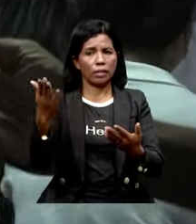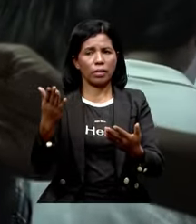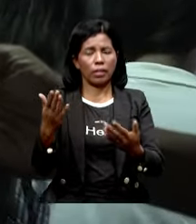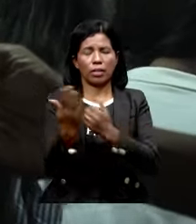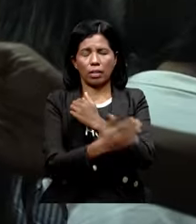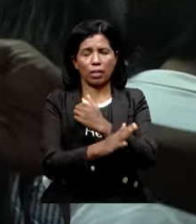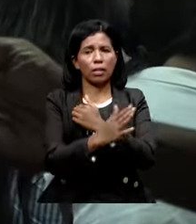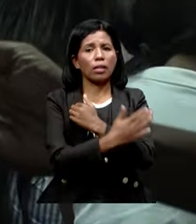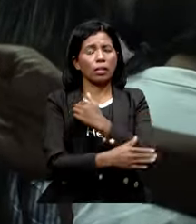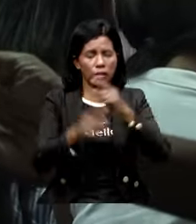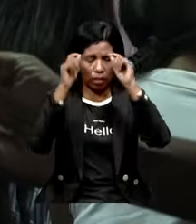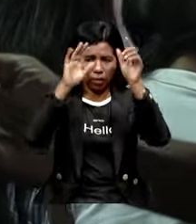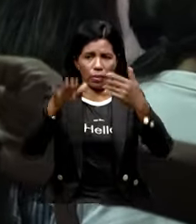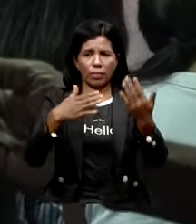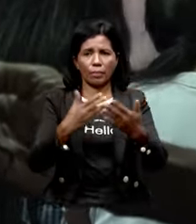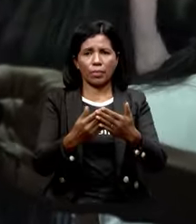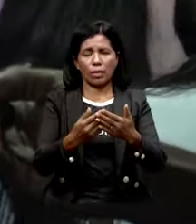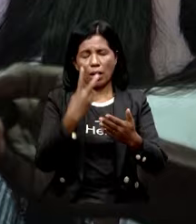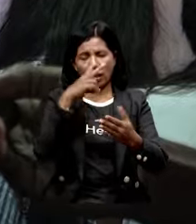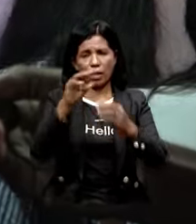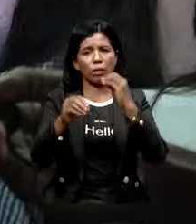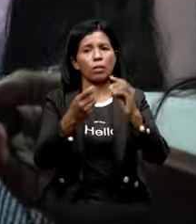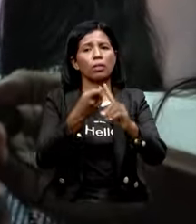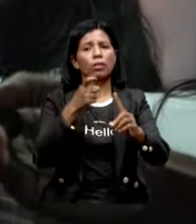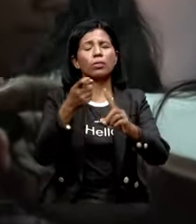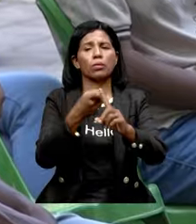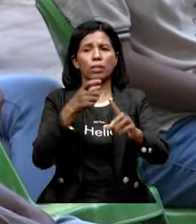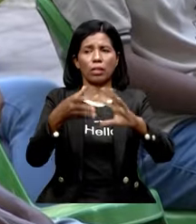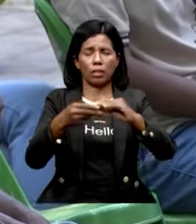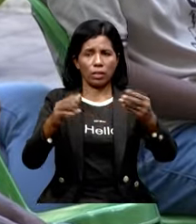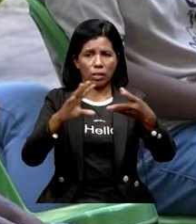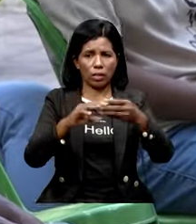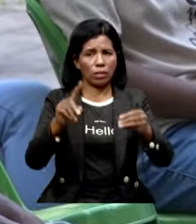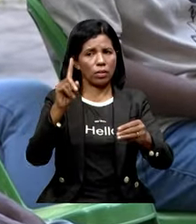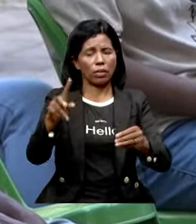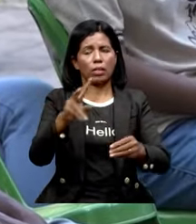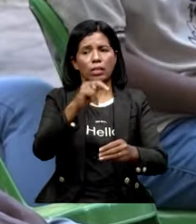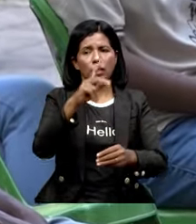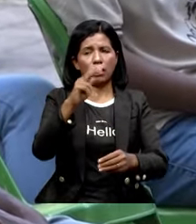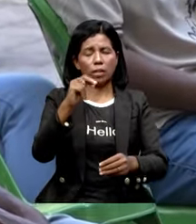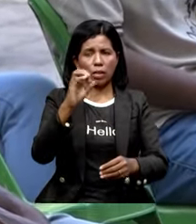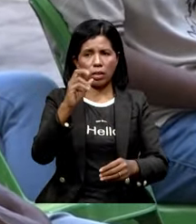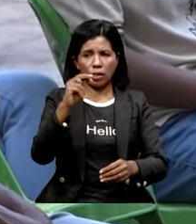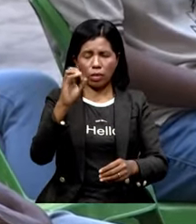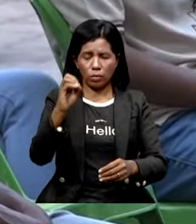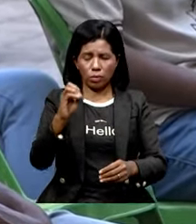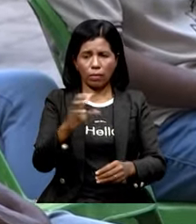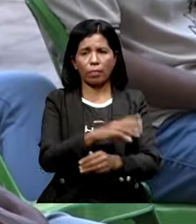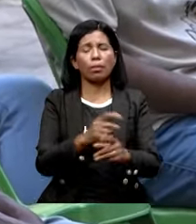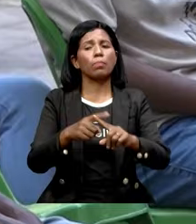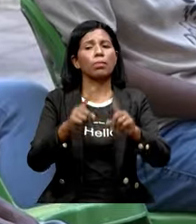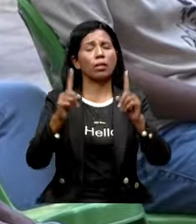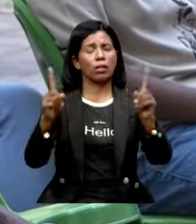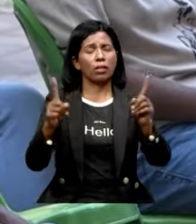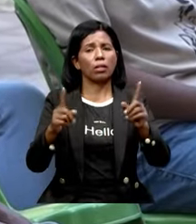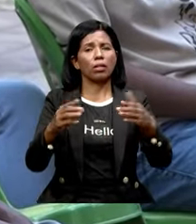toma. Resumo do si história né história biográfica Nino Cunha Santana nian, mas be ho